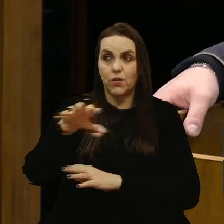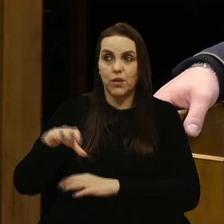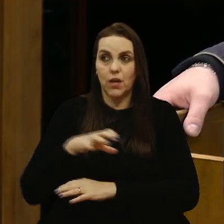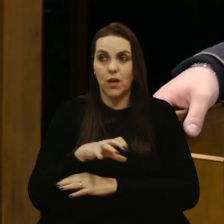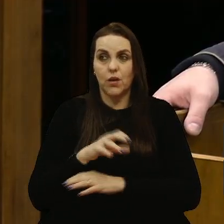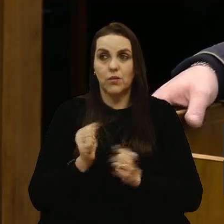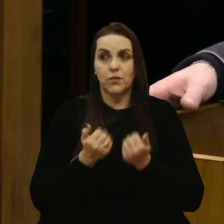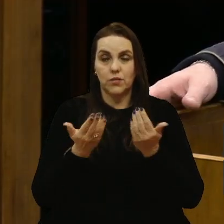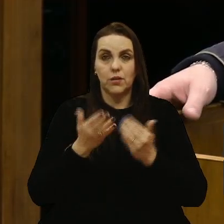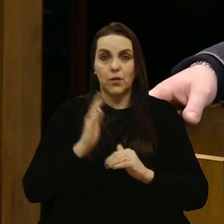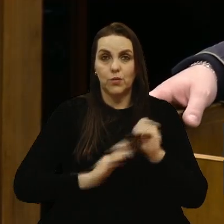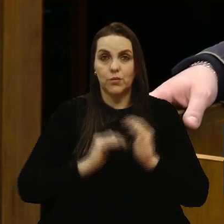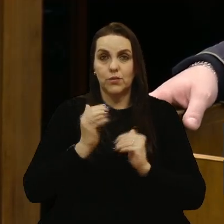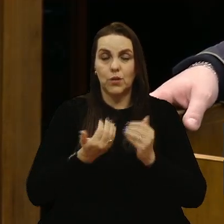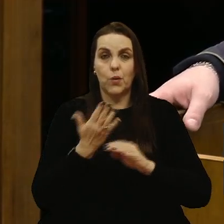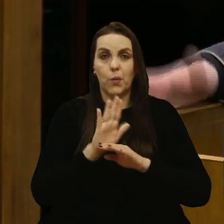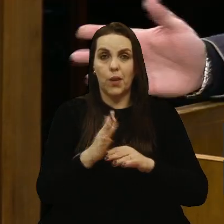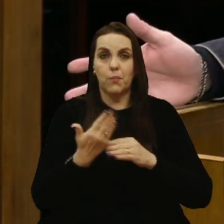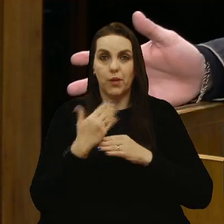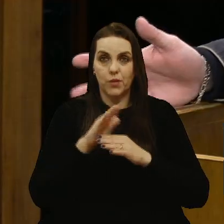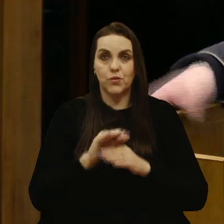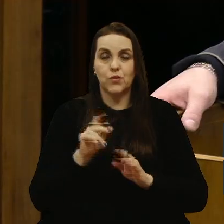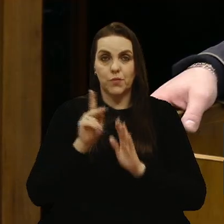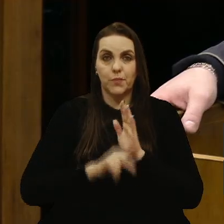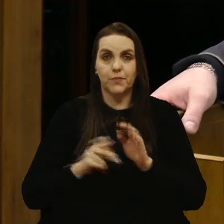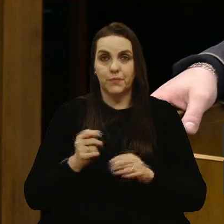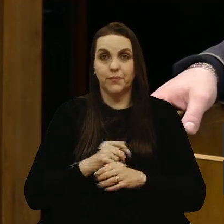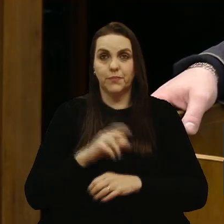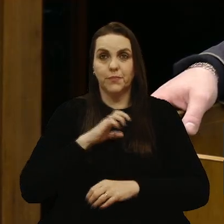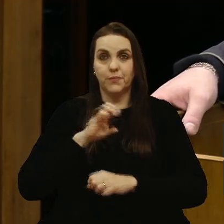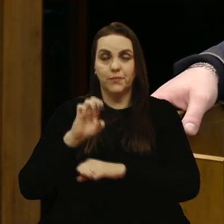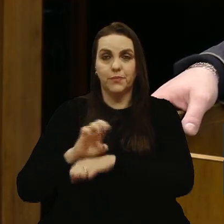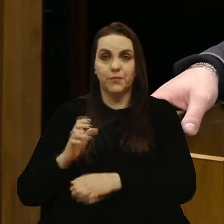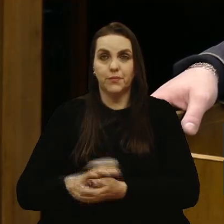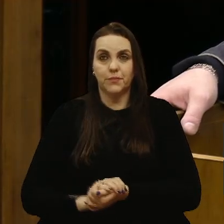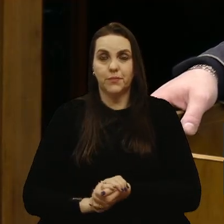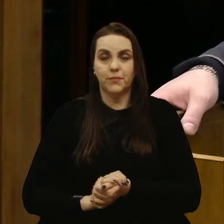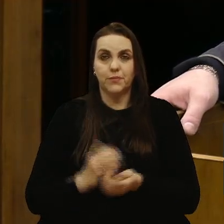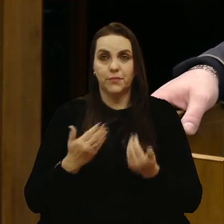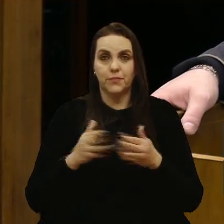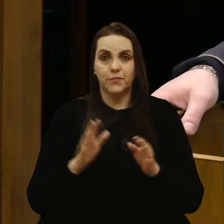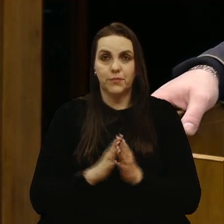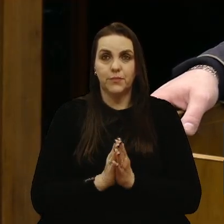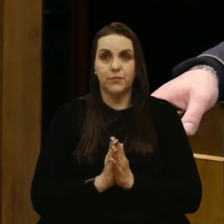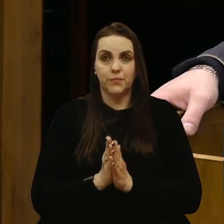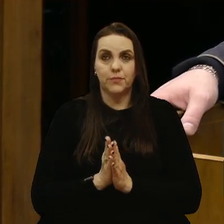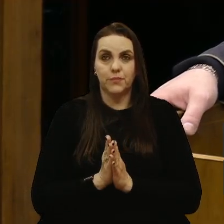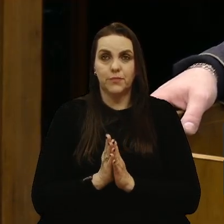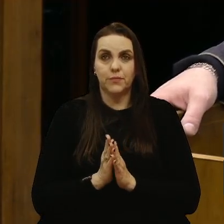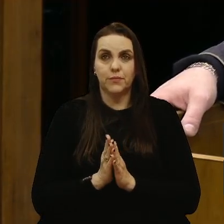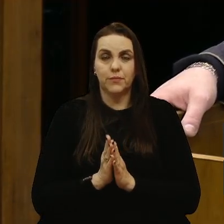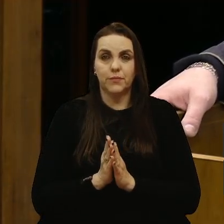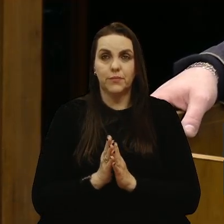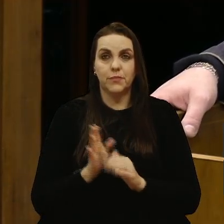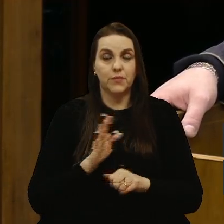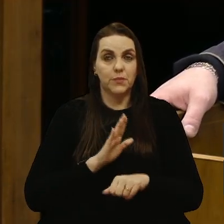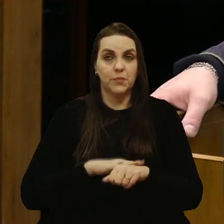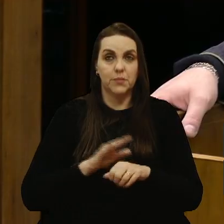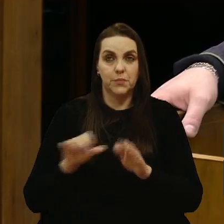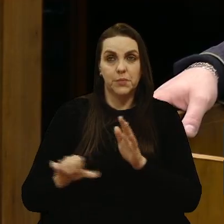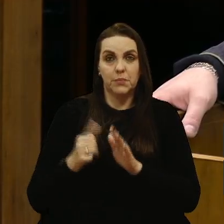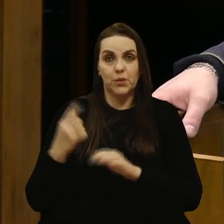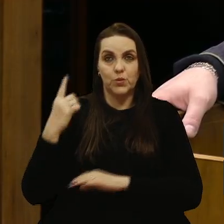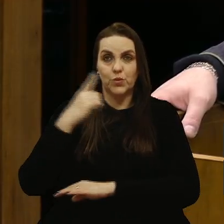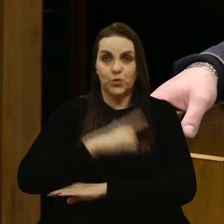à construção colaborativa do Plano Estadual, a abertura, obviamente, oficial do Congresso, e, nesse primeiro dia,